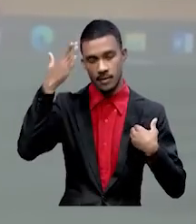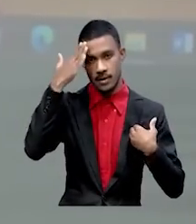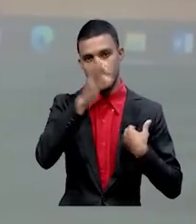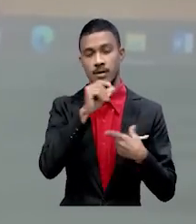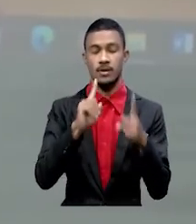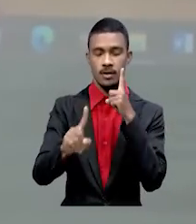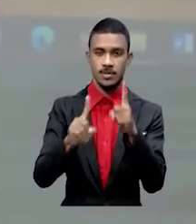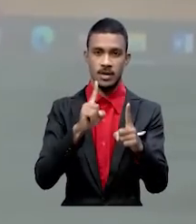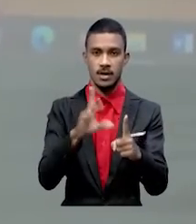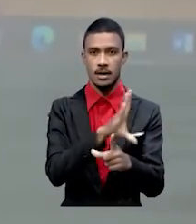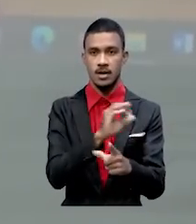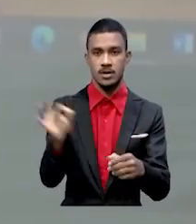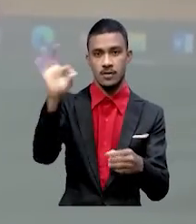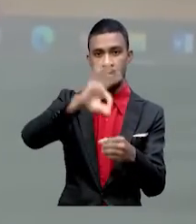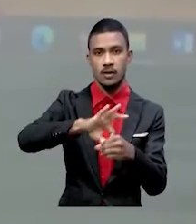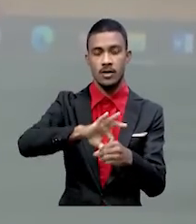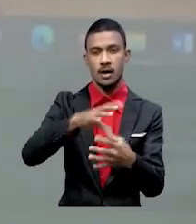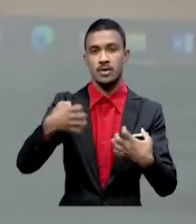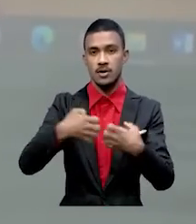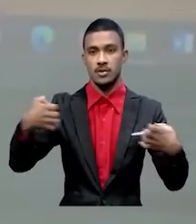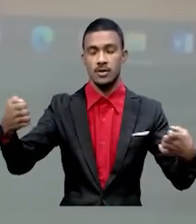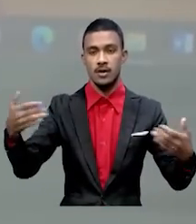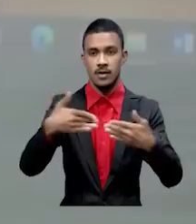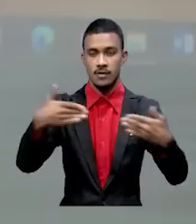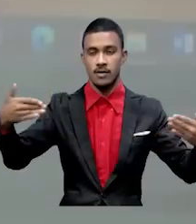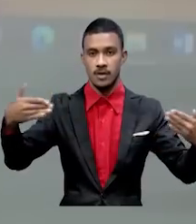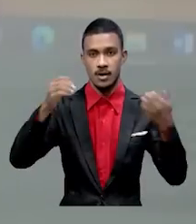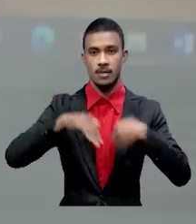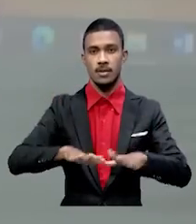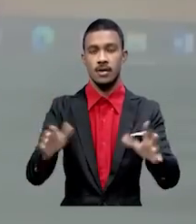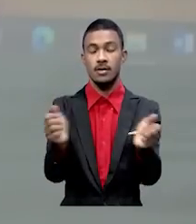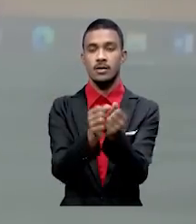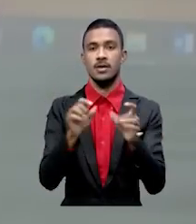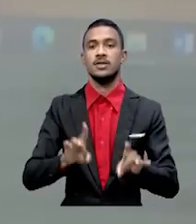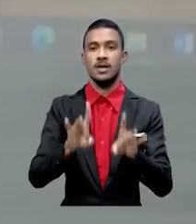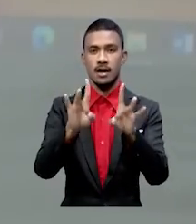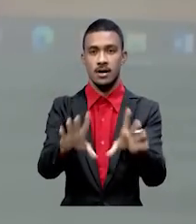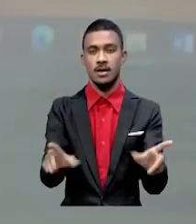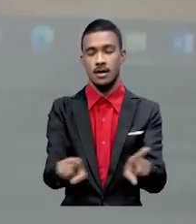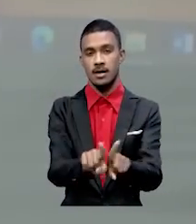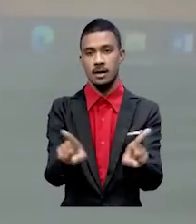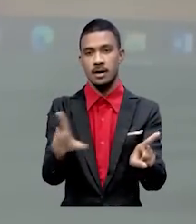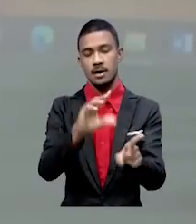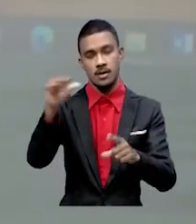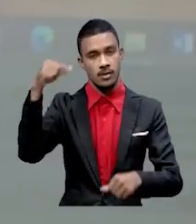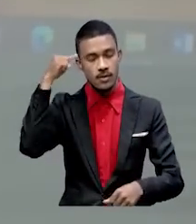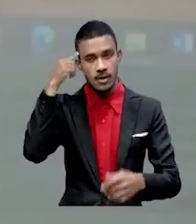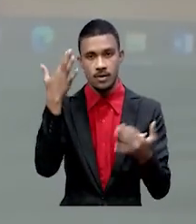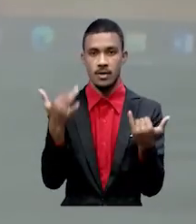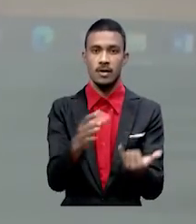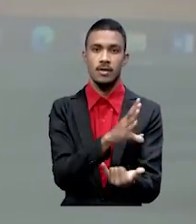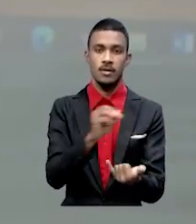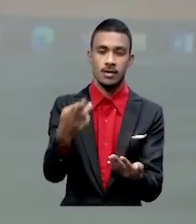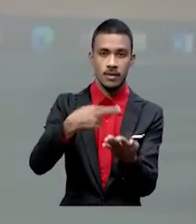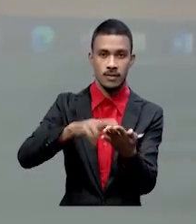inexplicáveis, votar contra o Tratado da Fronteira Marítima com a Austrália, mesmo que o governo deles tivesse aprovado